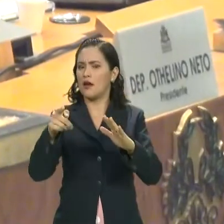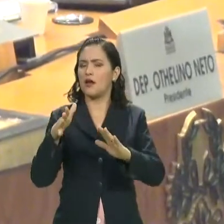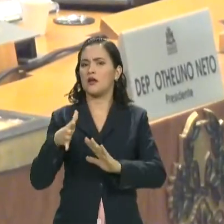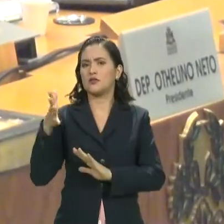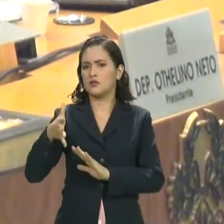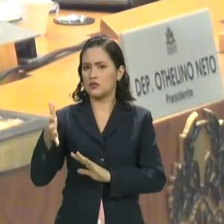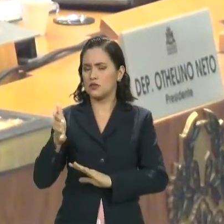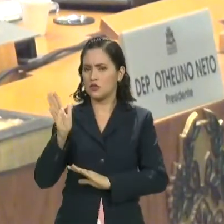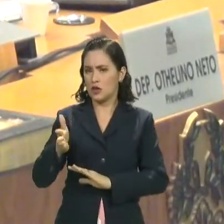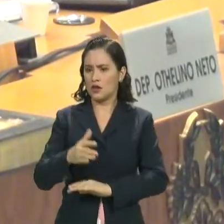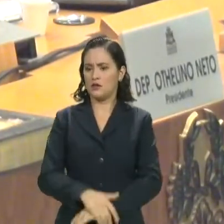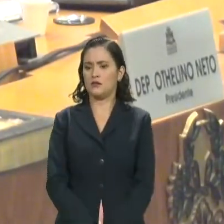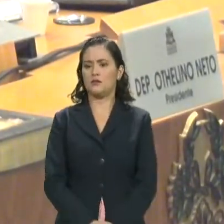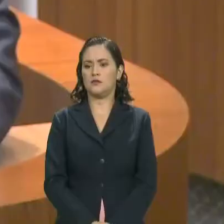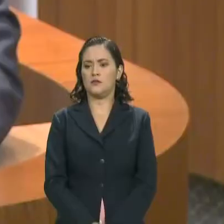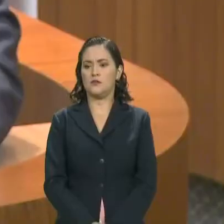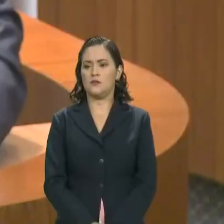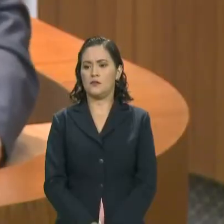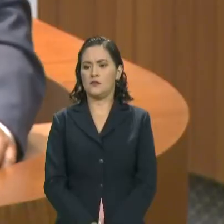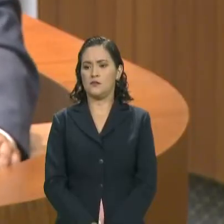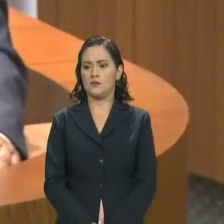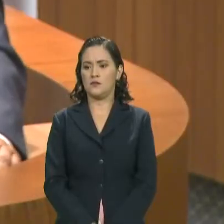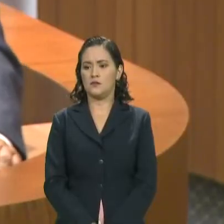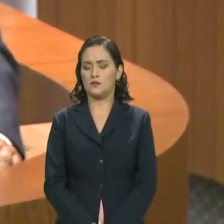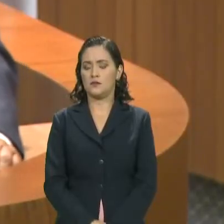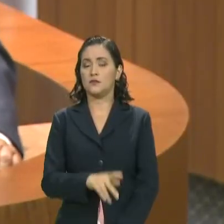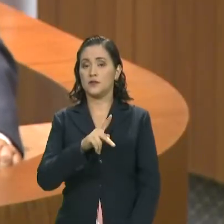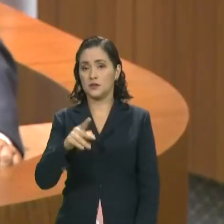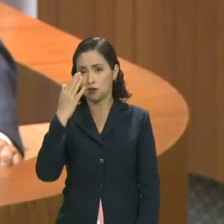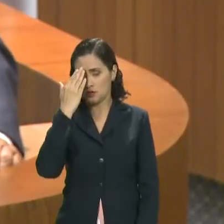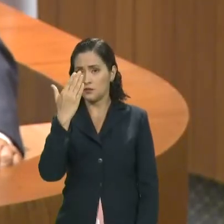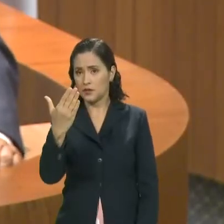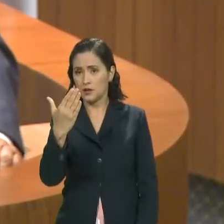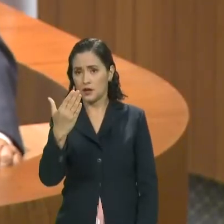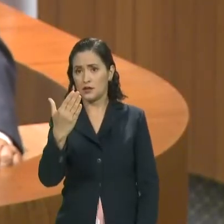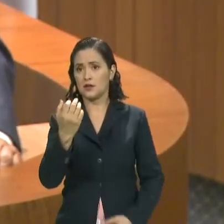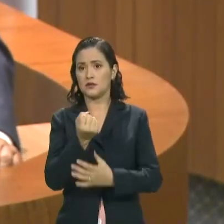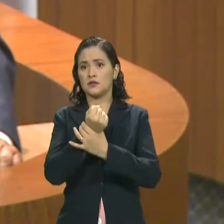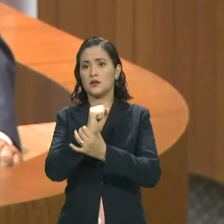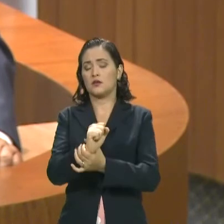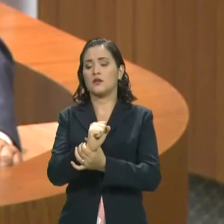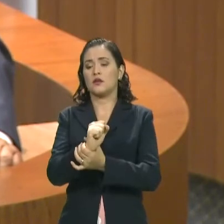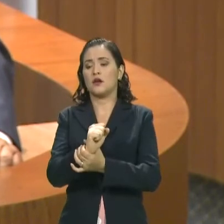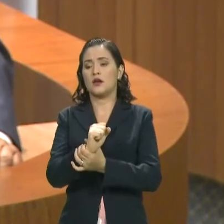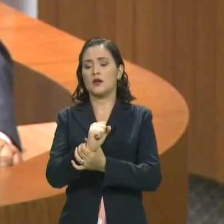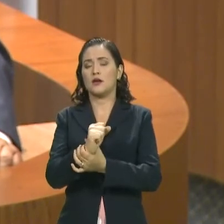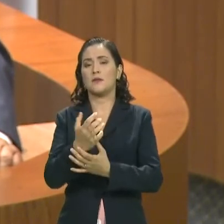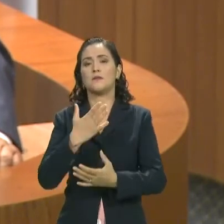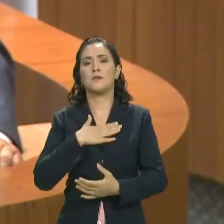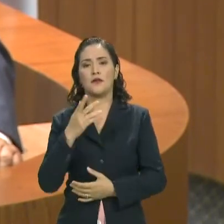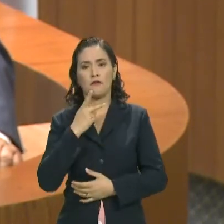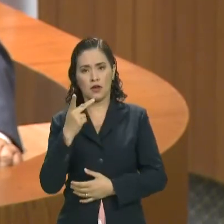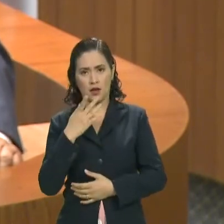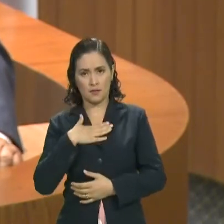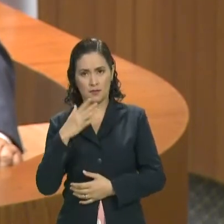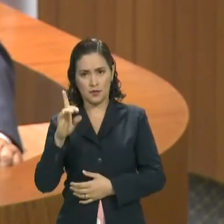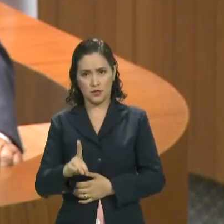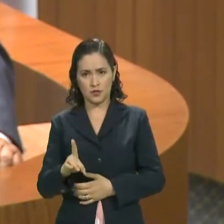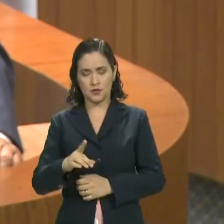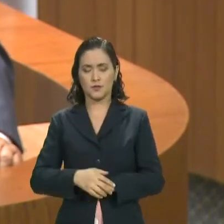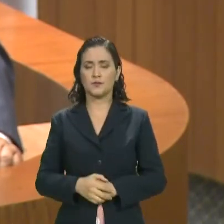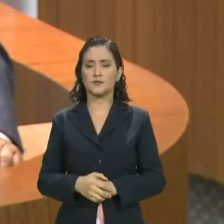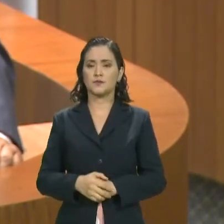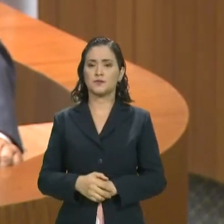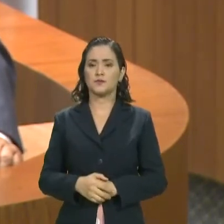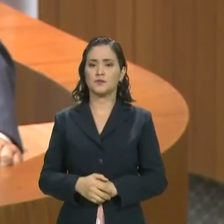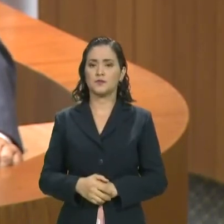Senhor presidente, muito obrigado, viu, por garantir novamente a minha fala. Mas, enfim,